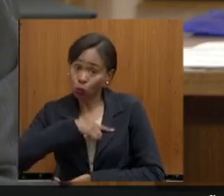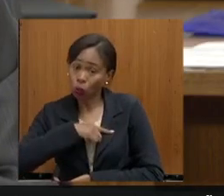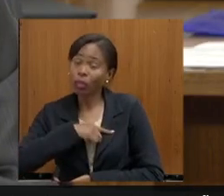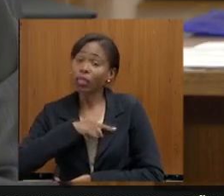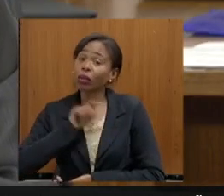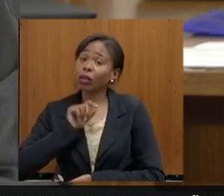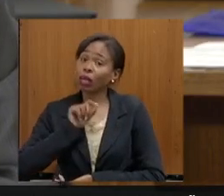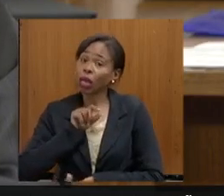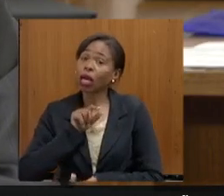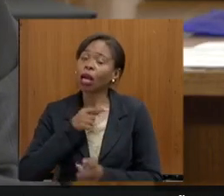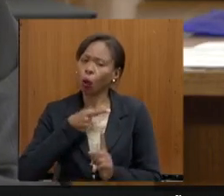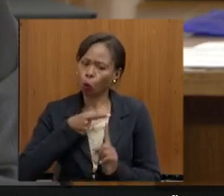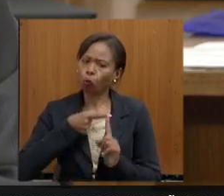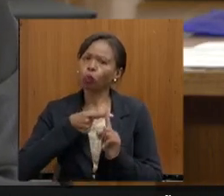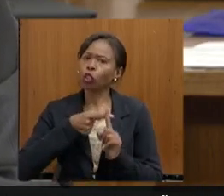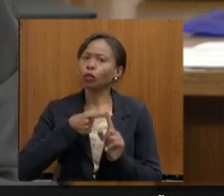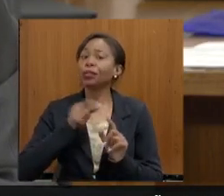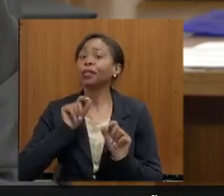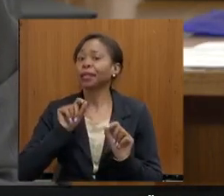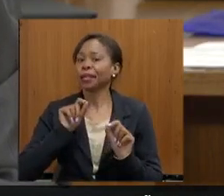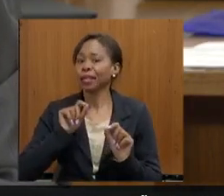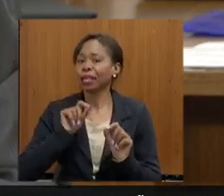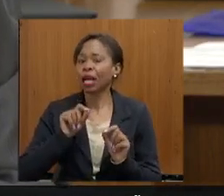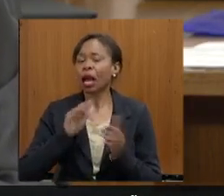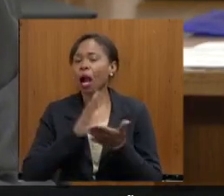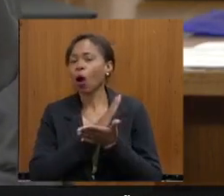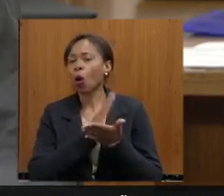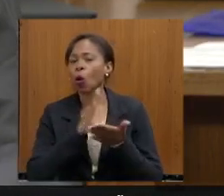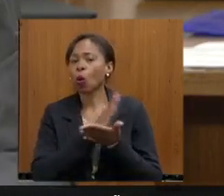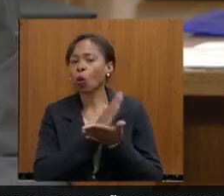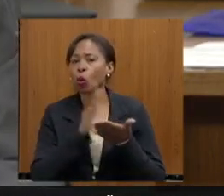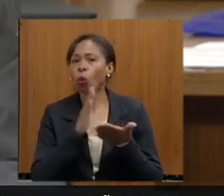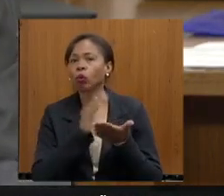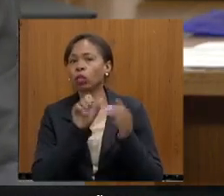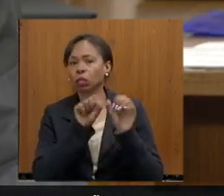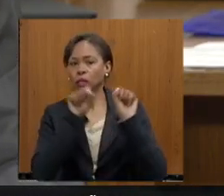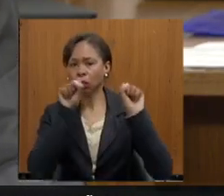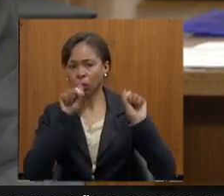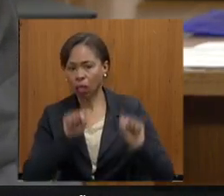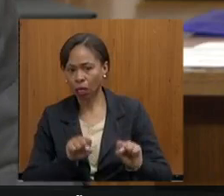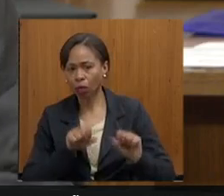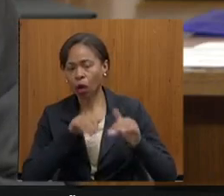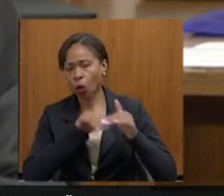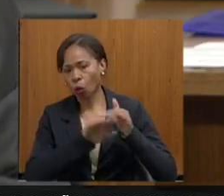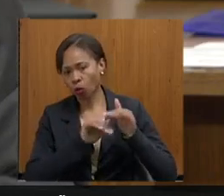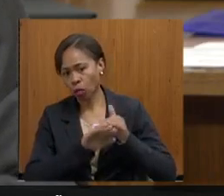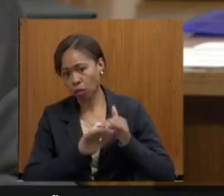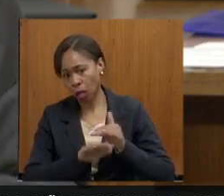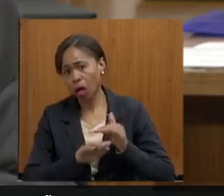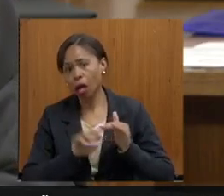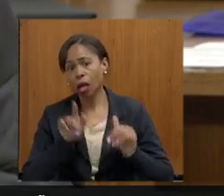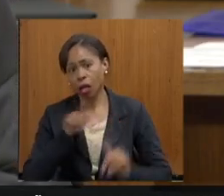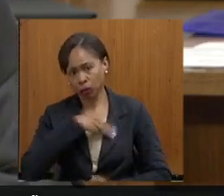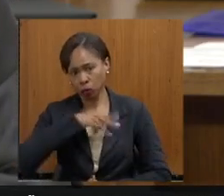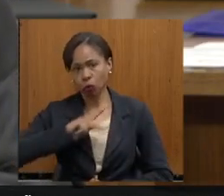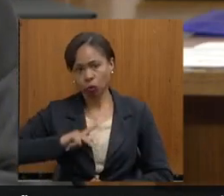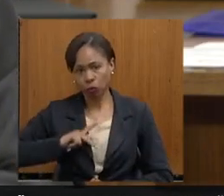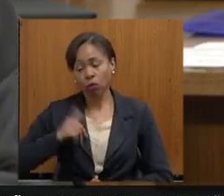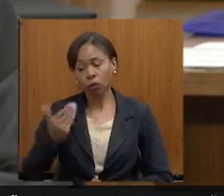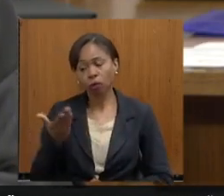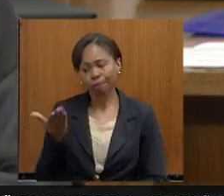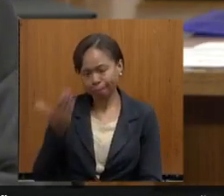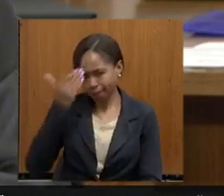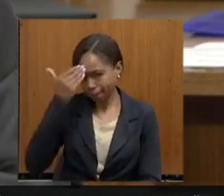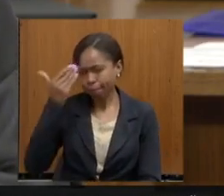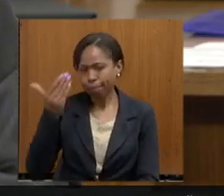positivo o arquivamento de alguns desses temas que tem sido feito pelo Ministério Público não agradeço realmente